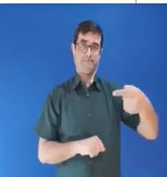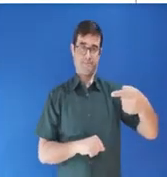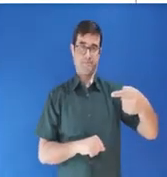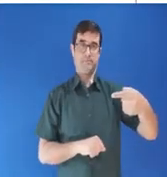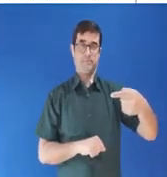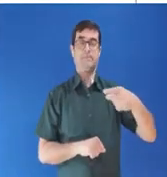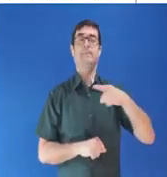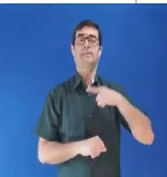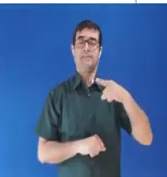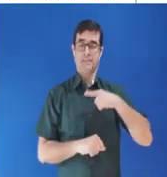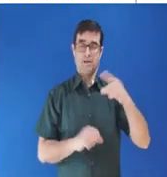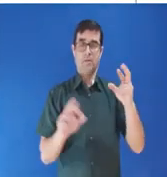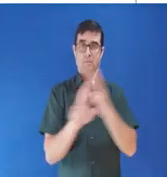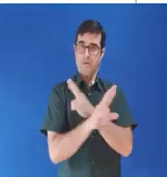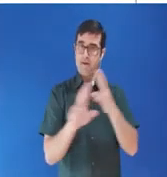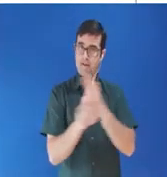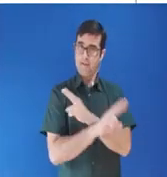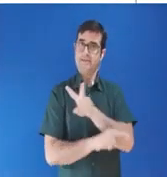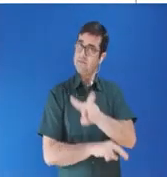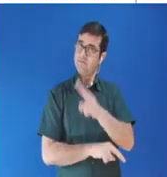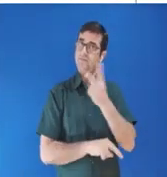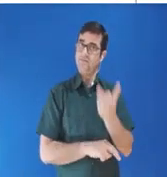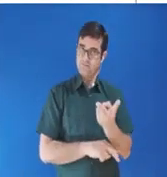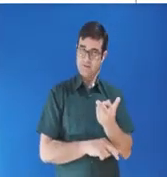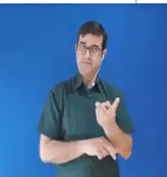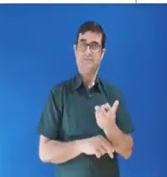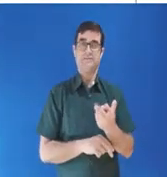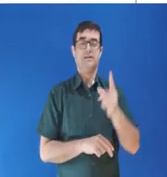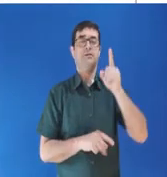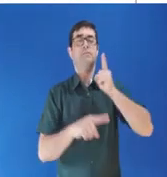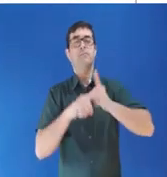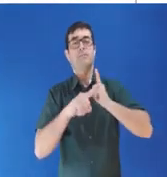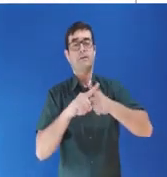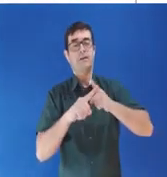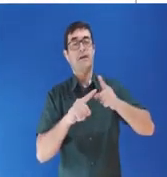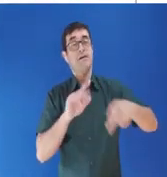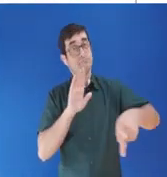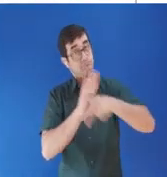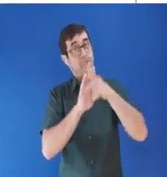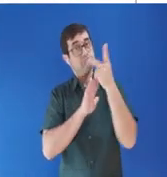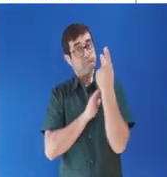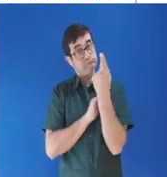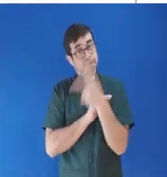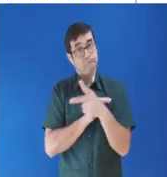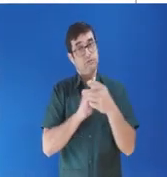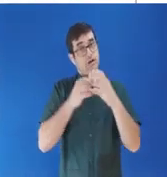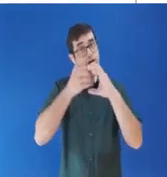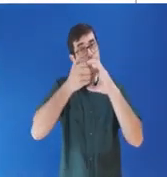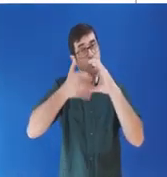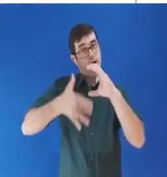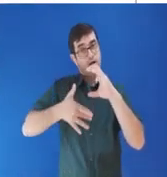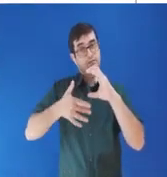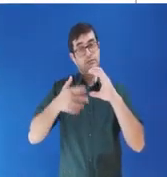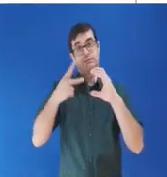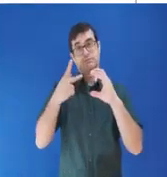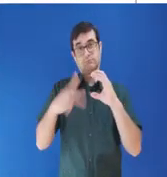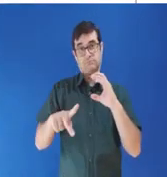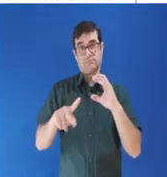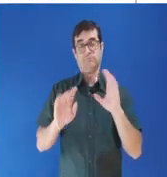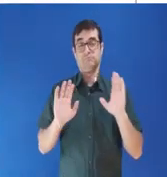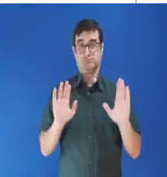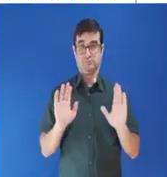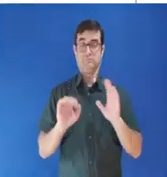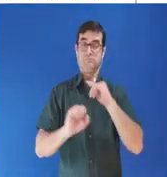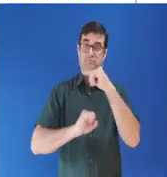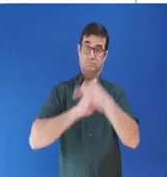relação inversa entre os dois e isso se justifica pela própria propriedade. A afinidade eletrônica, né, se a